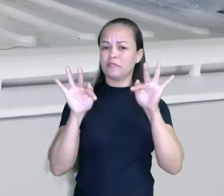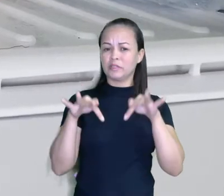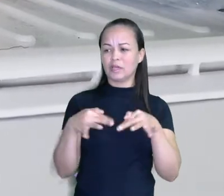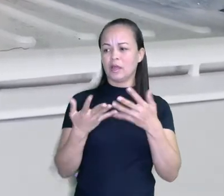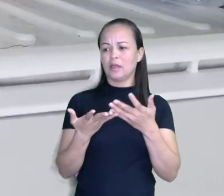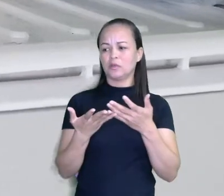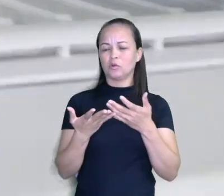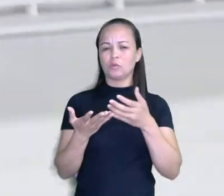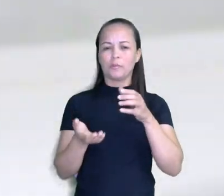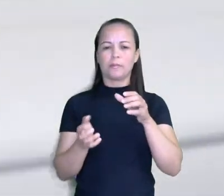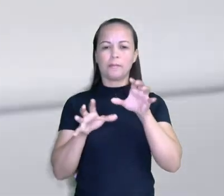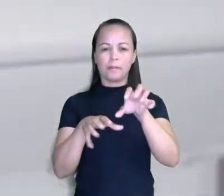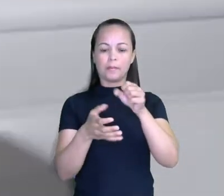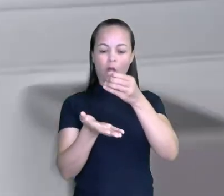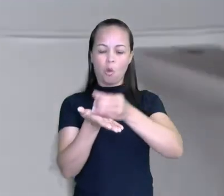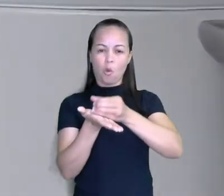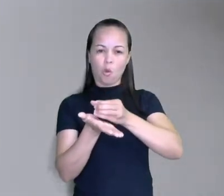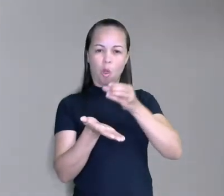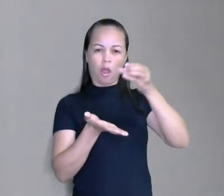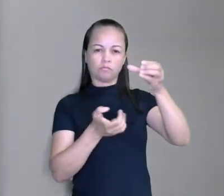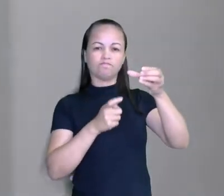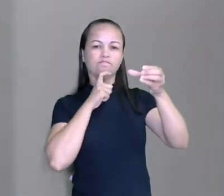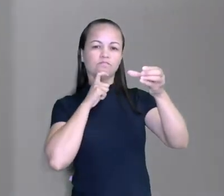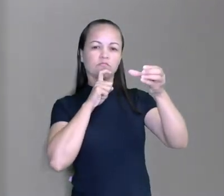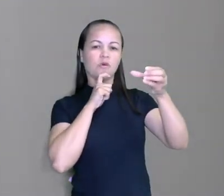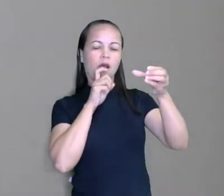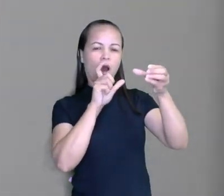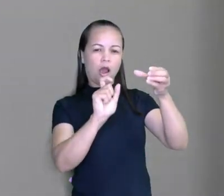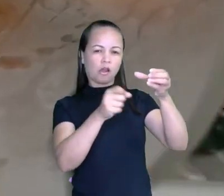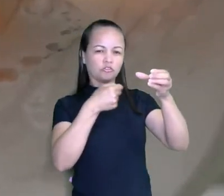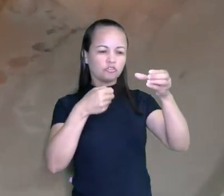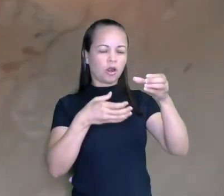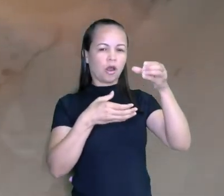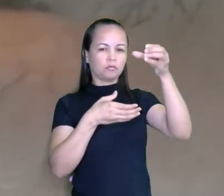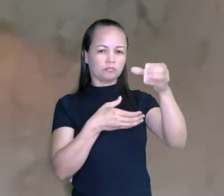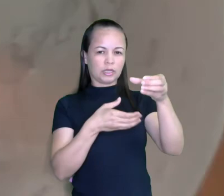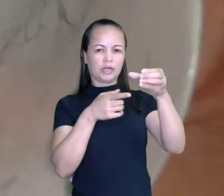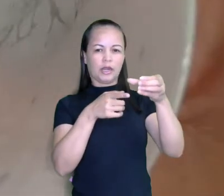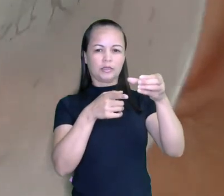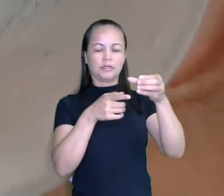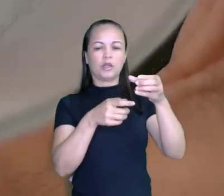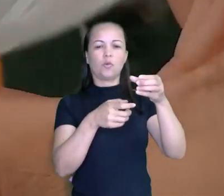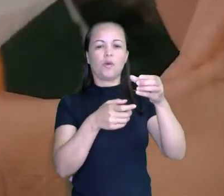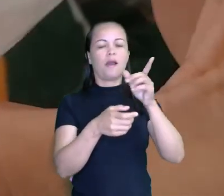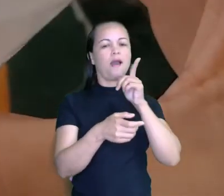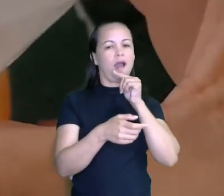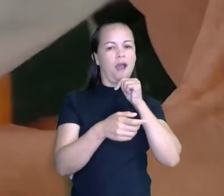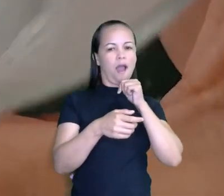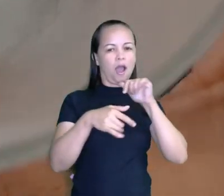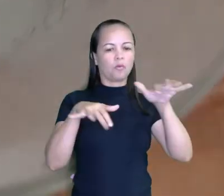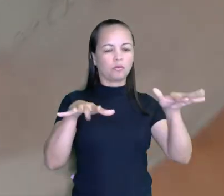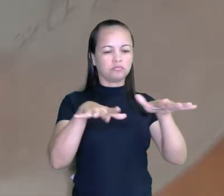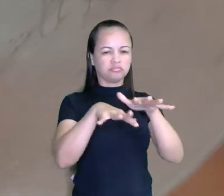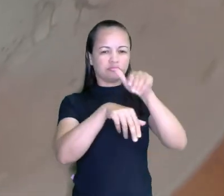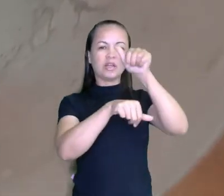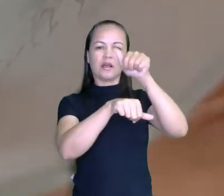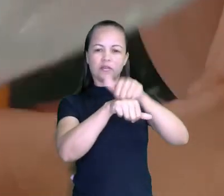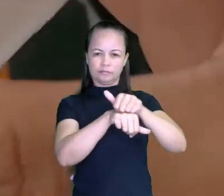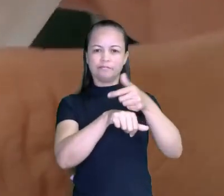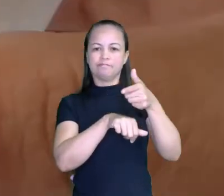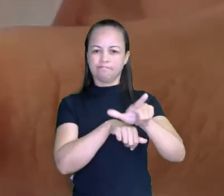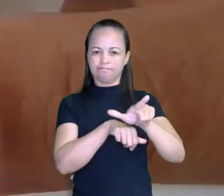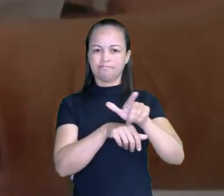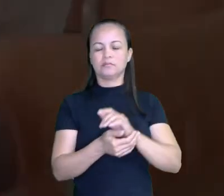E para finalizar, quando colocamos esse mesmo copo no congelador, podemos observar que a água novamente se